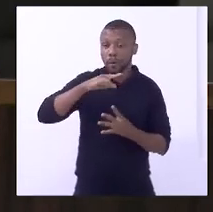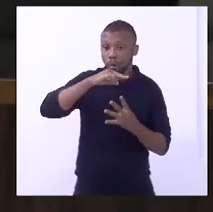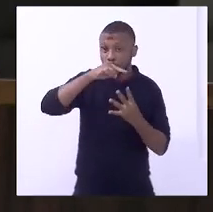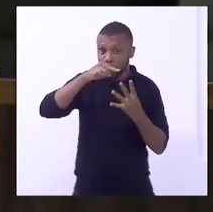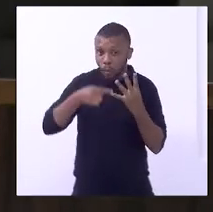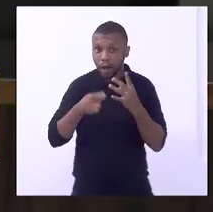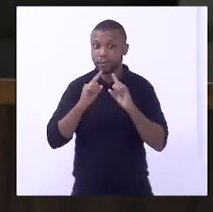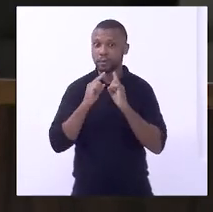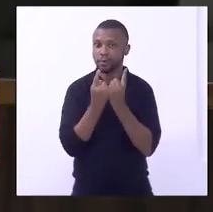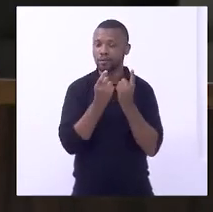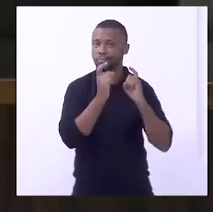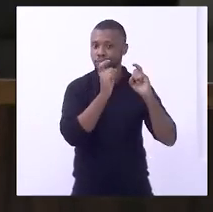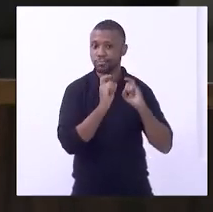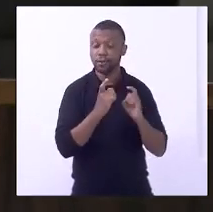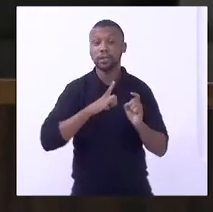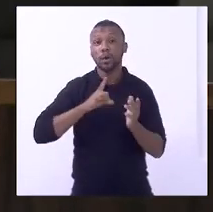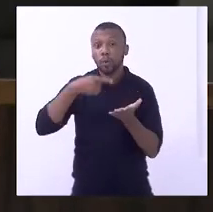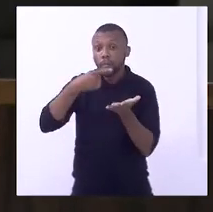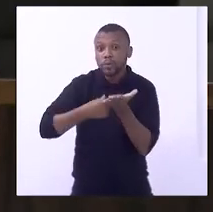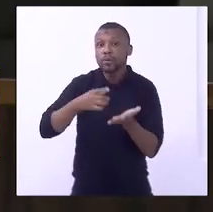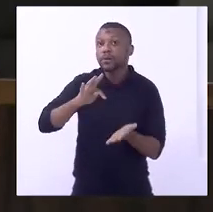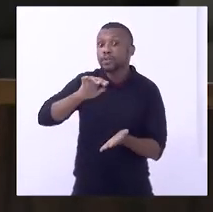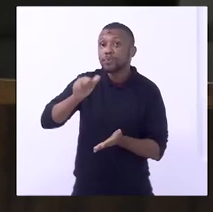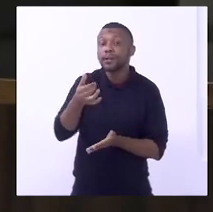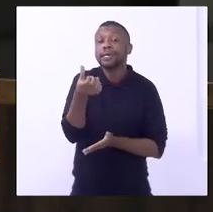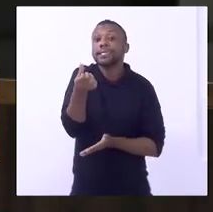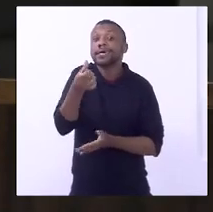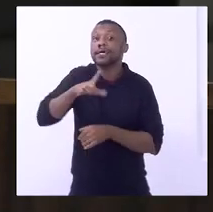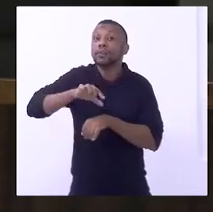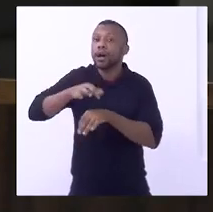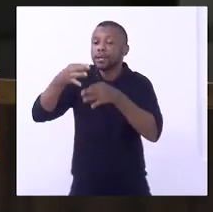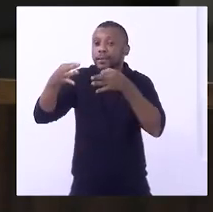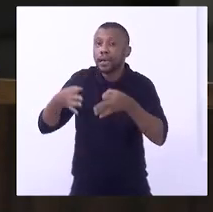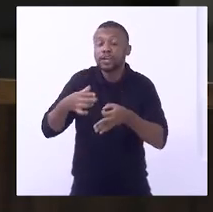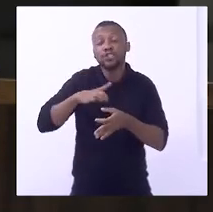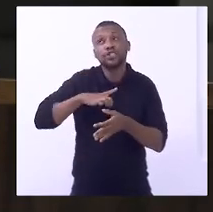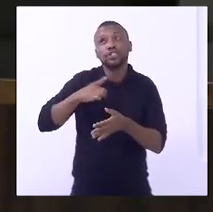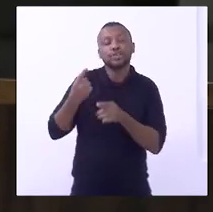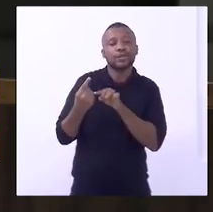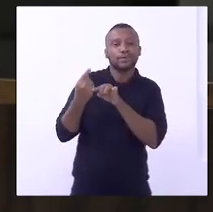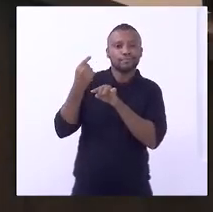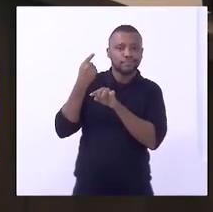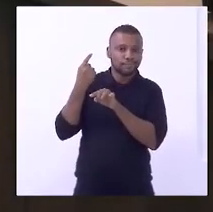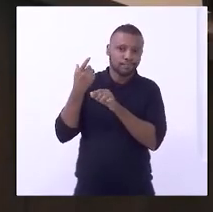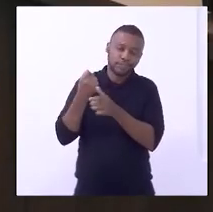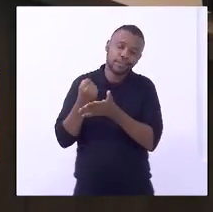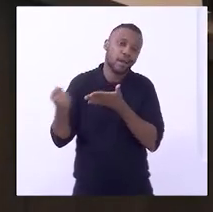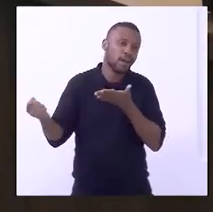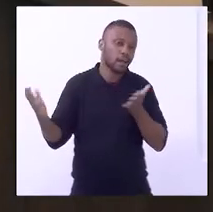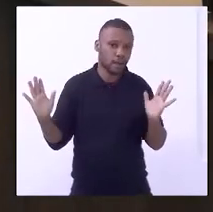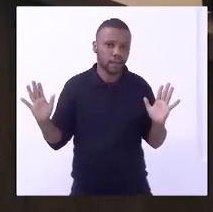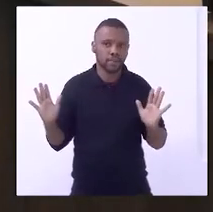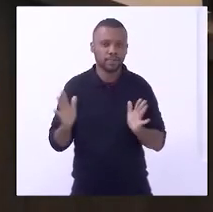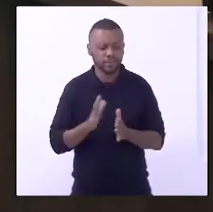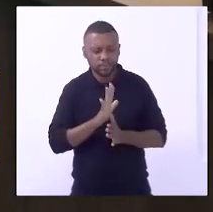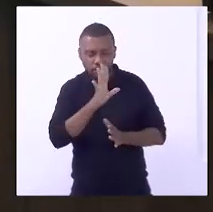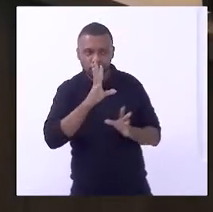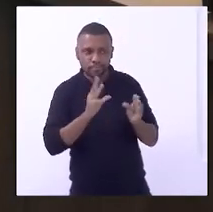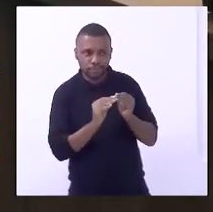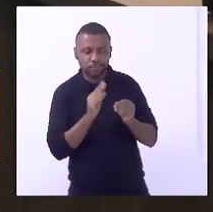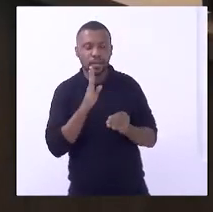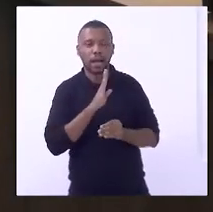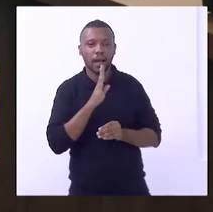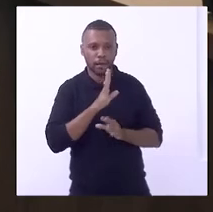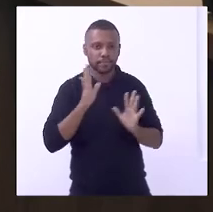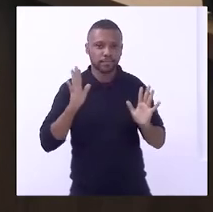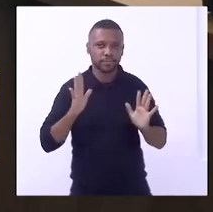extraordinários. Eu tenho um compromisso no TJ às 18 horas. Quer dizer, tinha. Deixa eu só fala, pode ser. Fazer